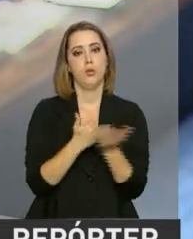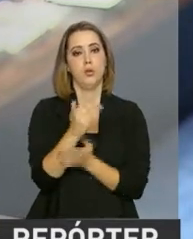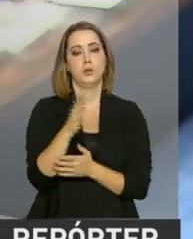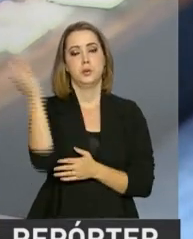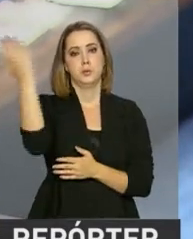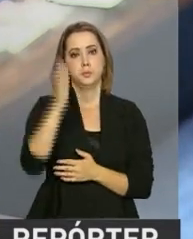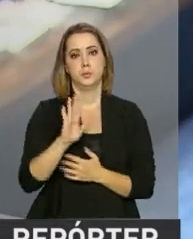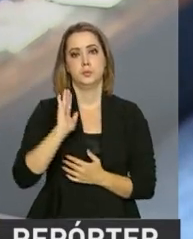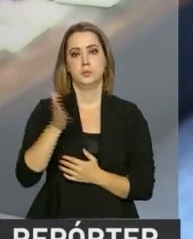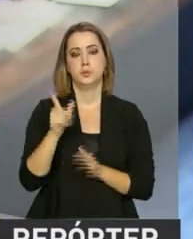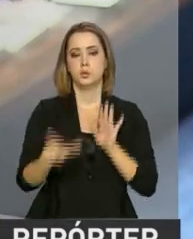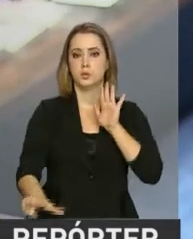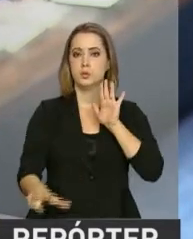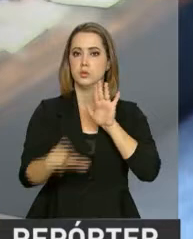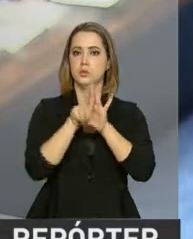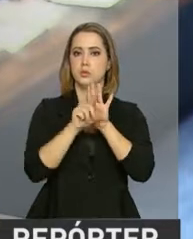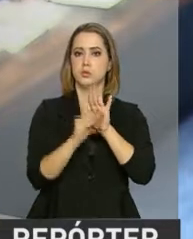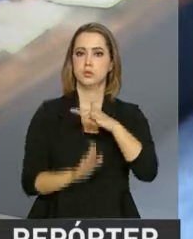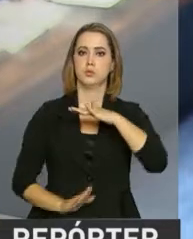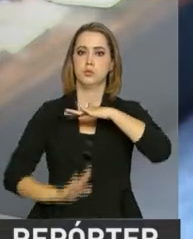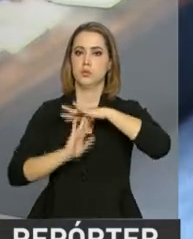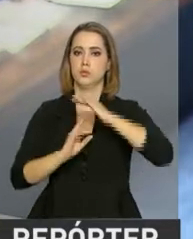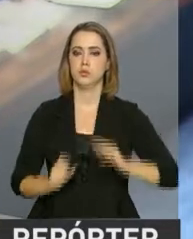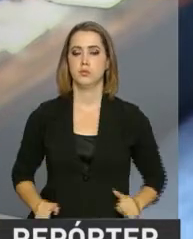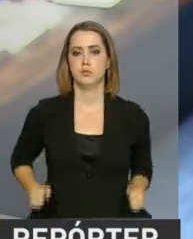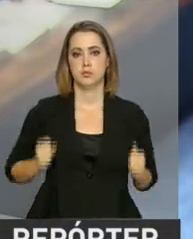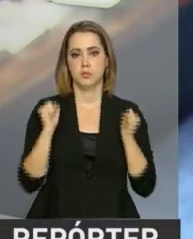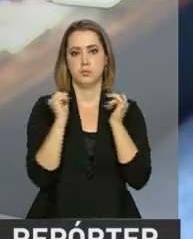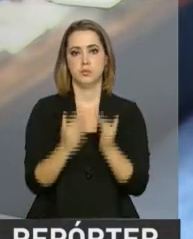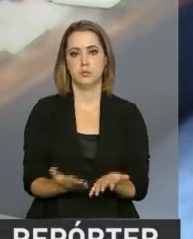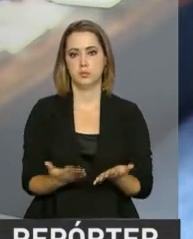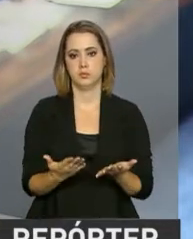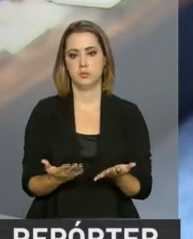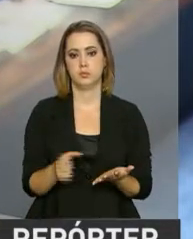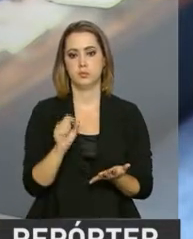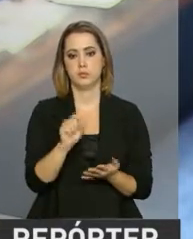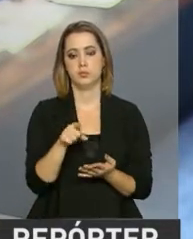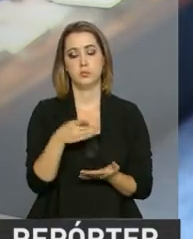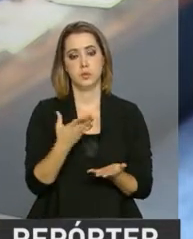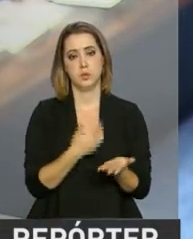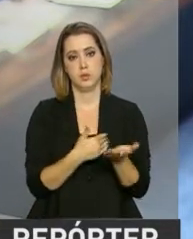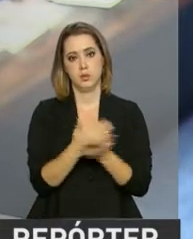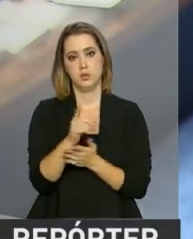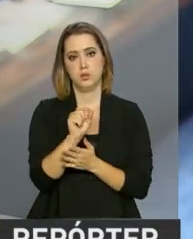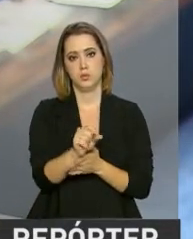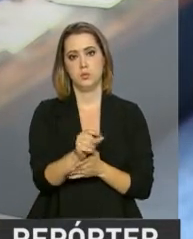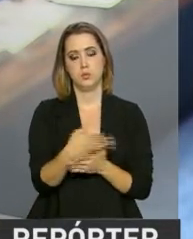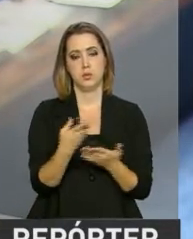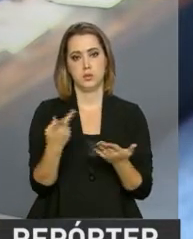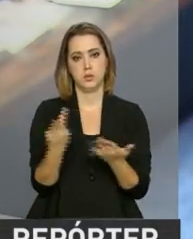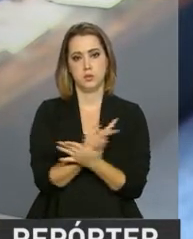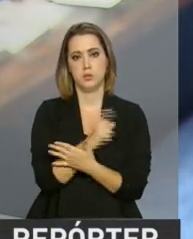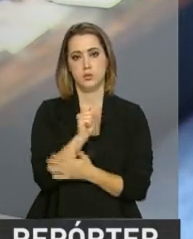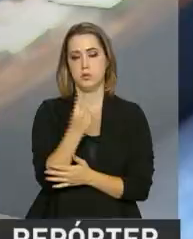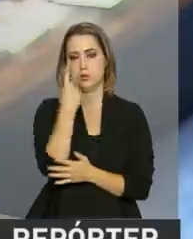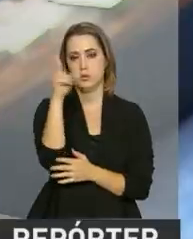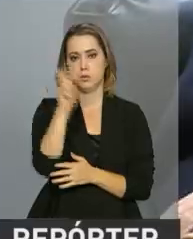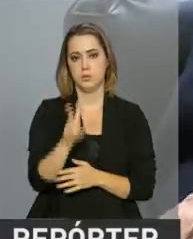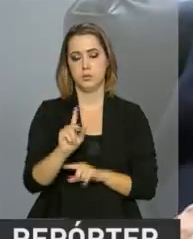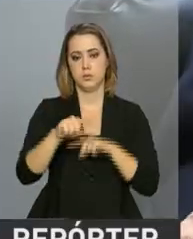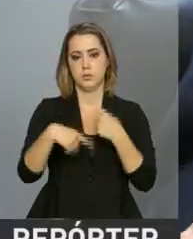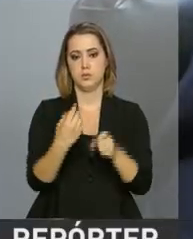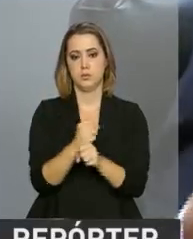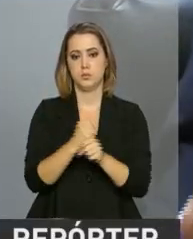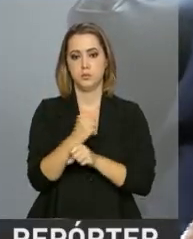já passa a ter uma lei que estabelece um teto para o aumento dos gastos públicos. E ela vai ser colocada em prática pela primeira vez no ano que vem.